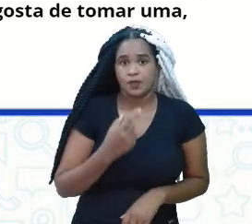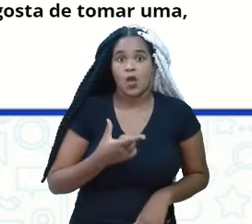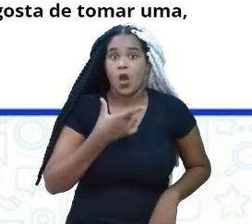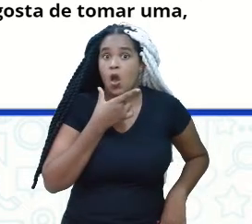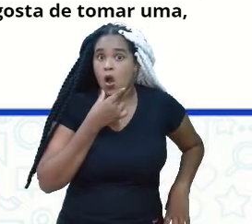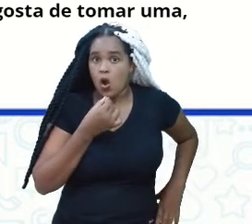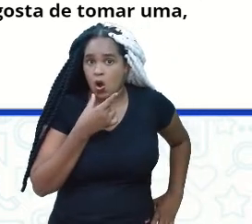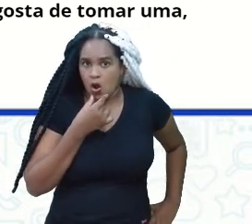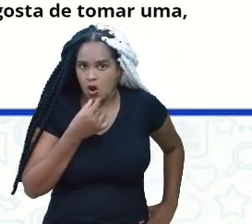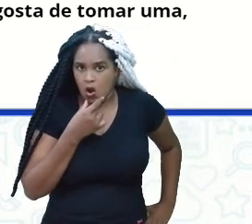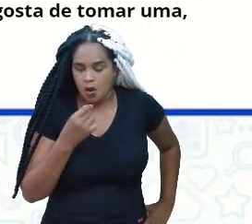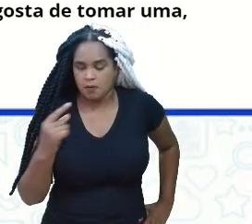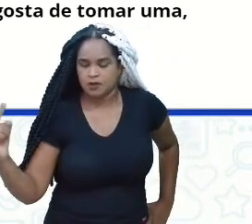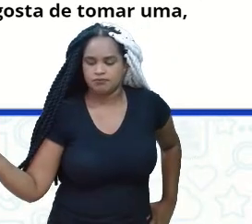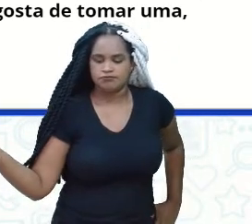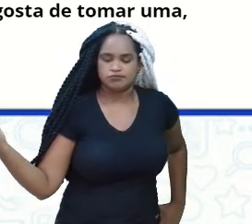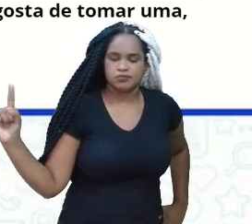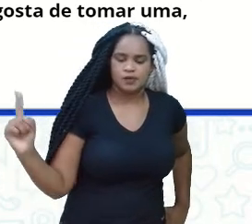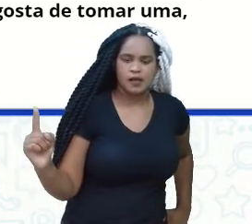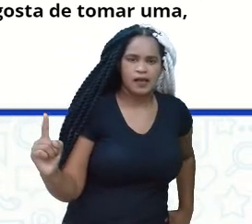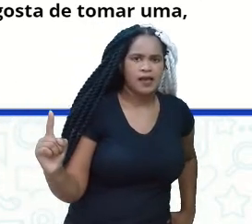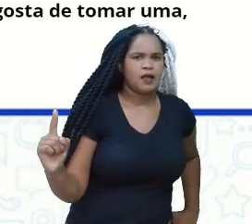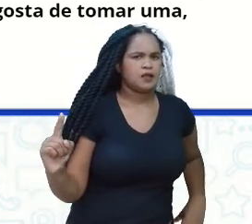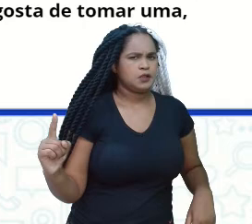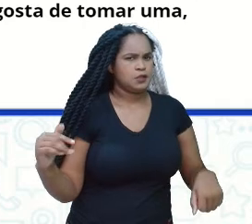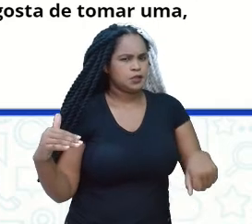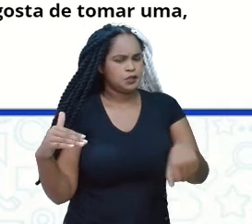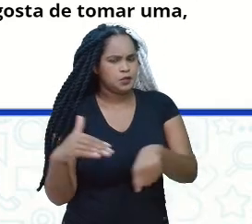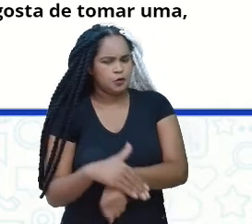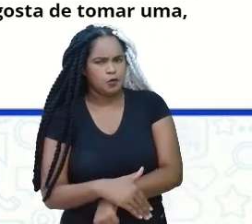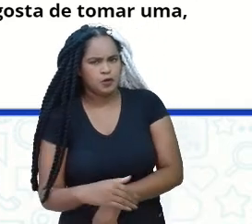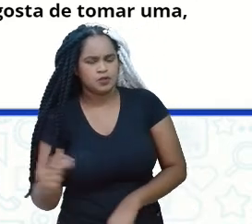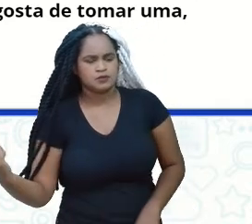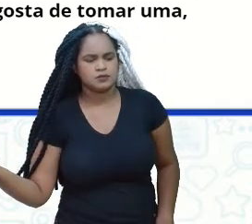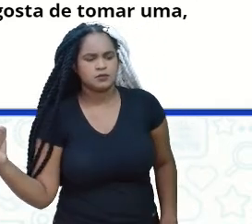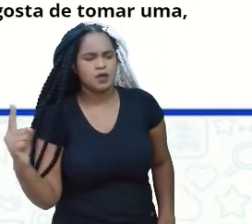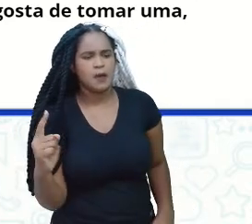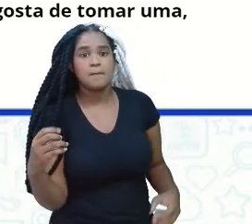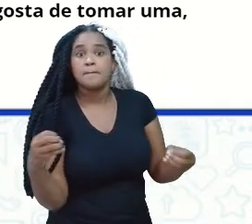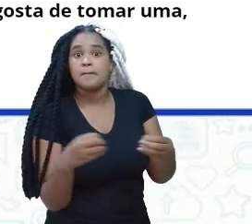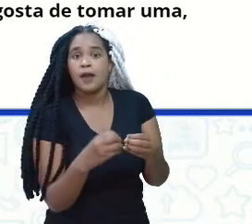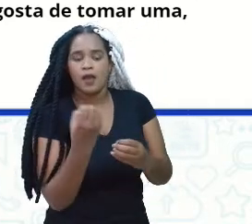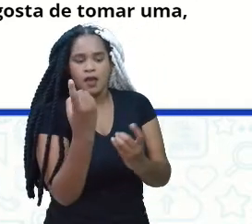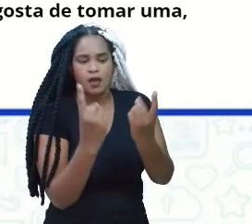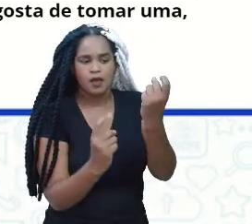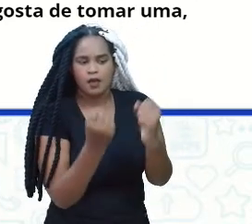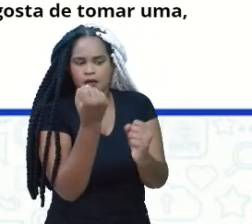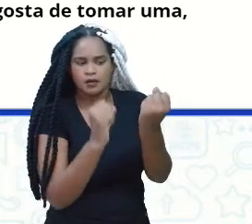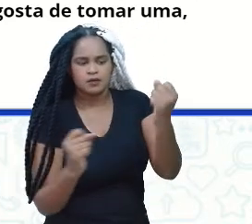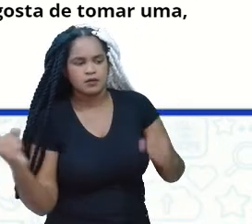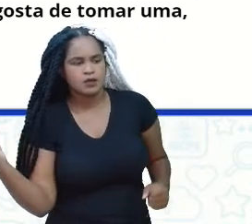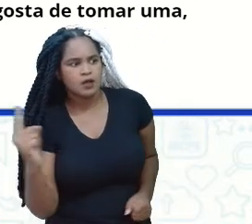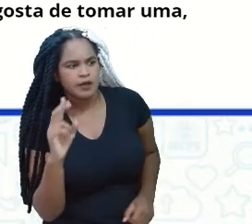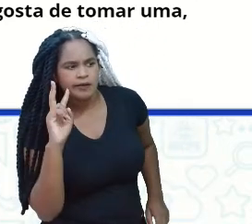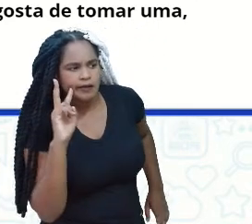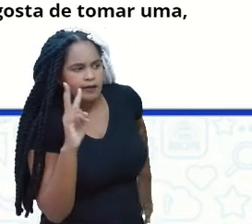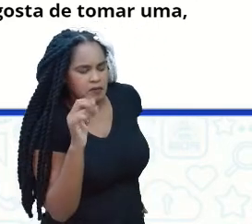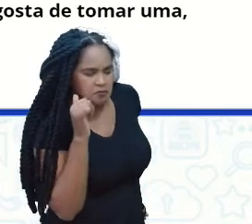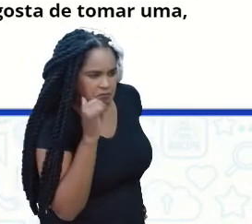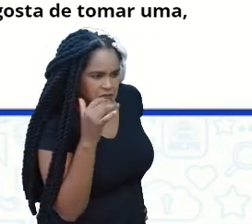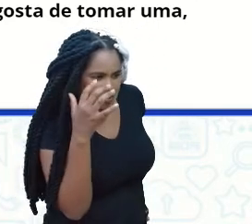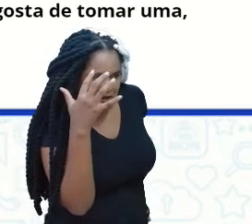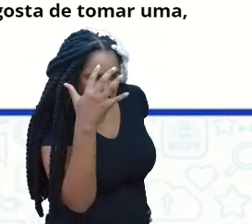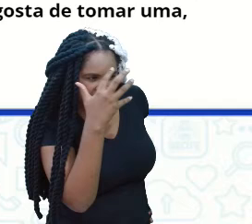dos goró, altas horas da noite, se aproximou da fábrica e avistou uma bela